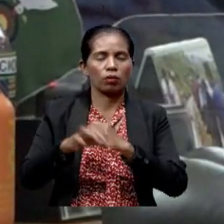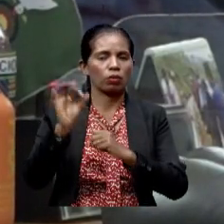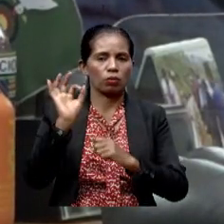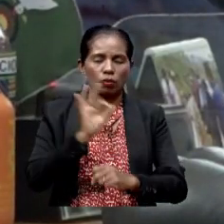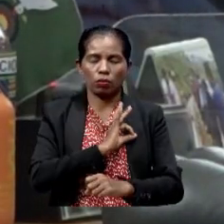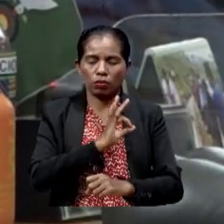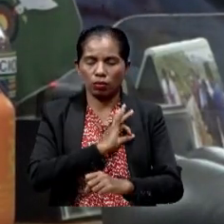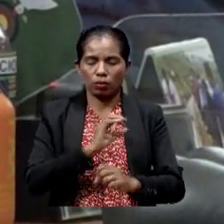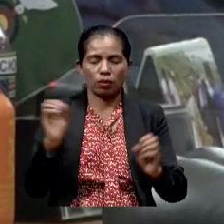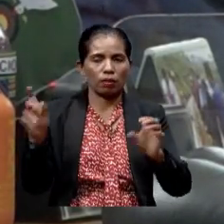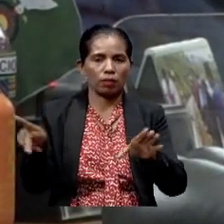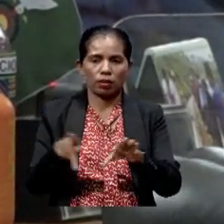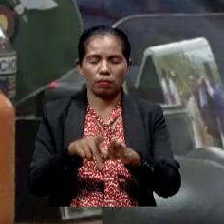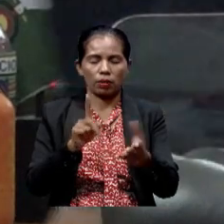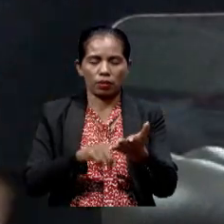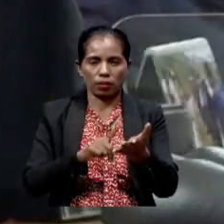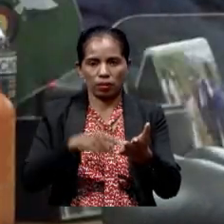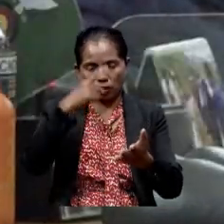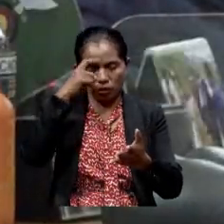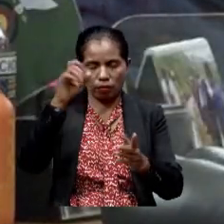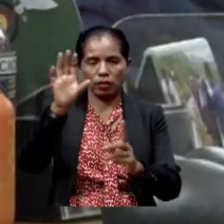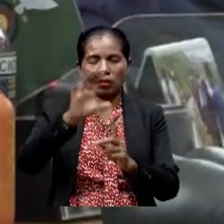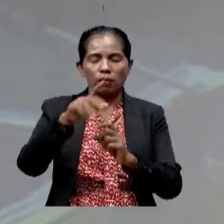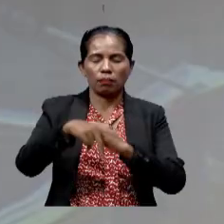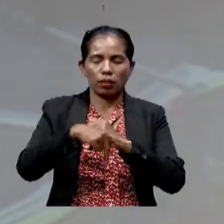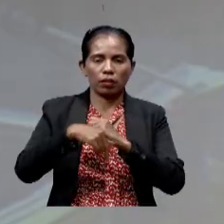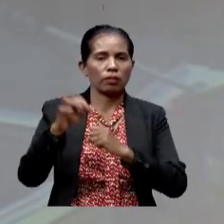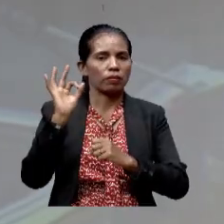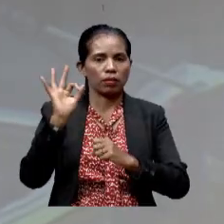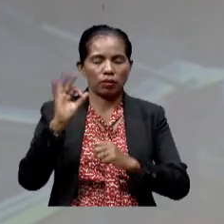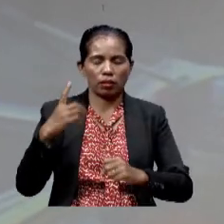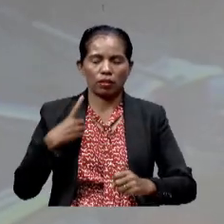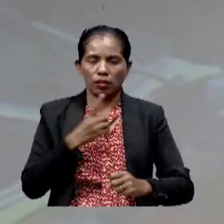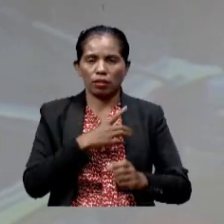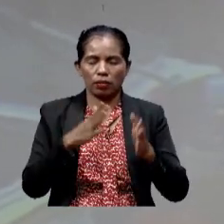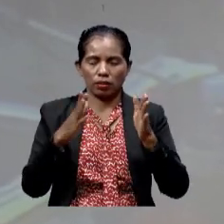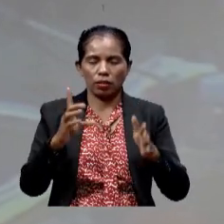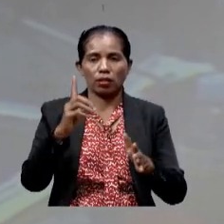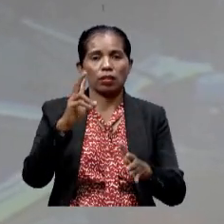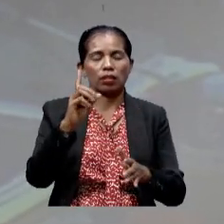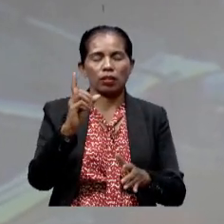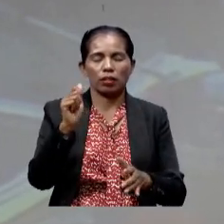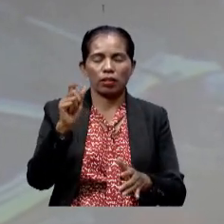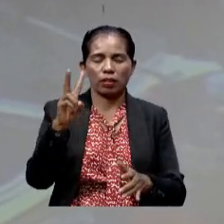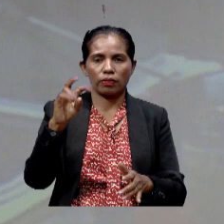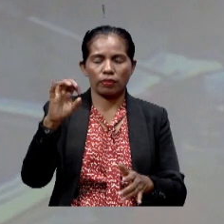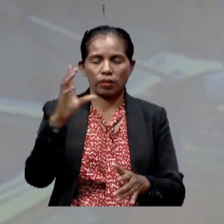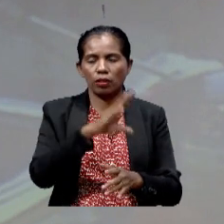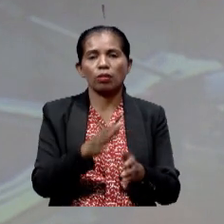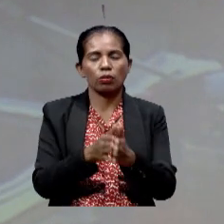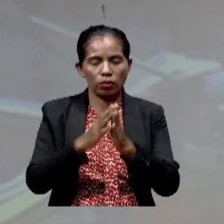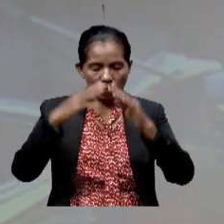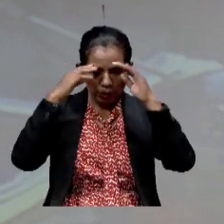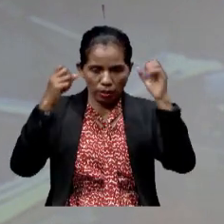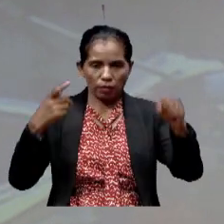e a discussão refere. Tamba ne sefe Bangkada Fratelin, deputado David Dias Ximenes Mandati, Husu Presidente